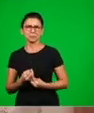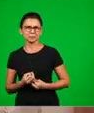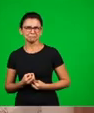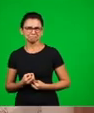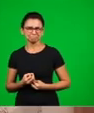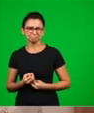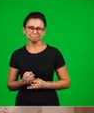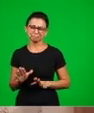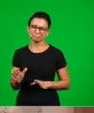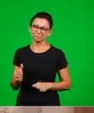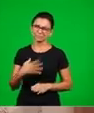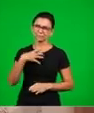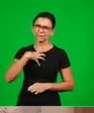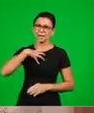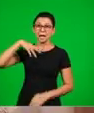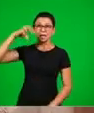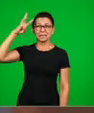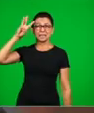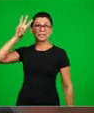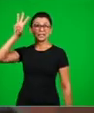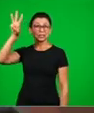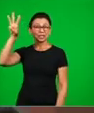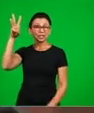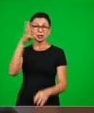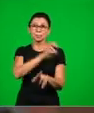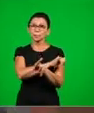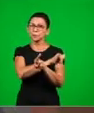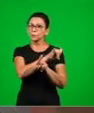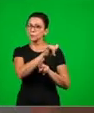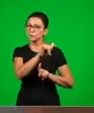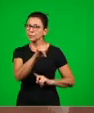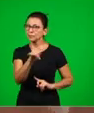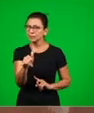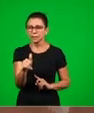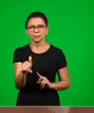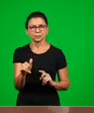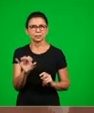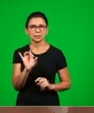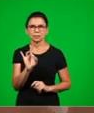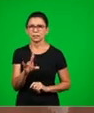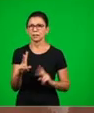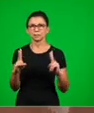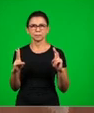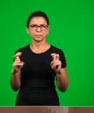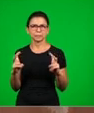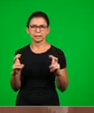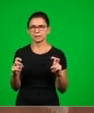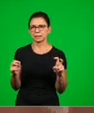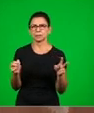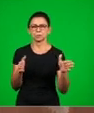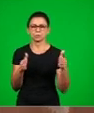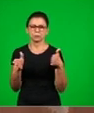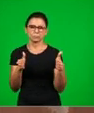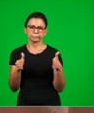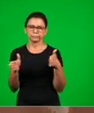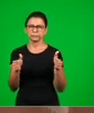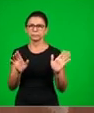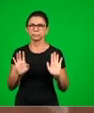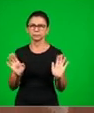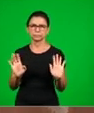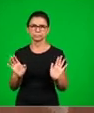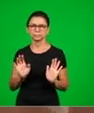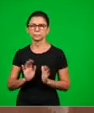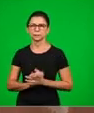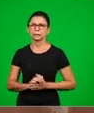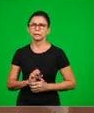é profético. 3 dias não é simplesmente uma expressão de tempo que está no tempo, na verdade.